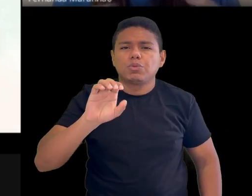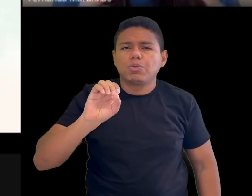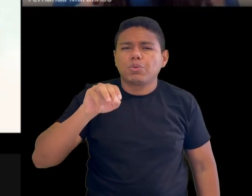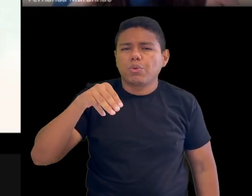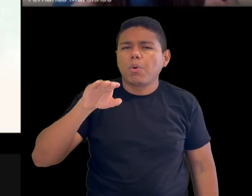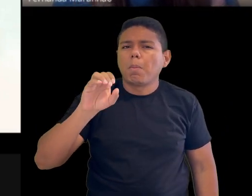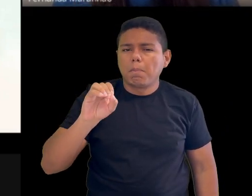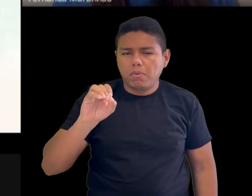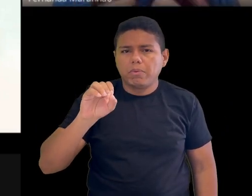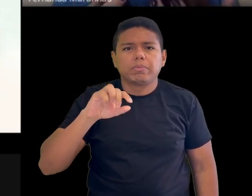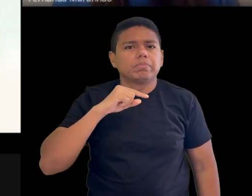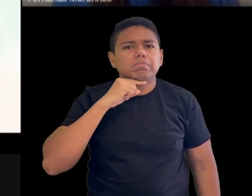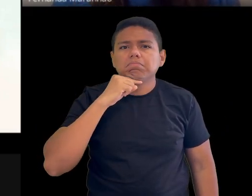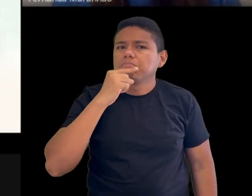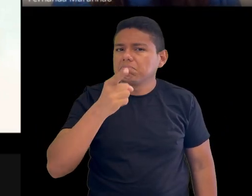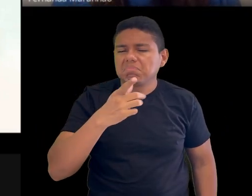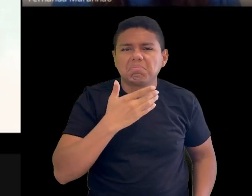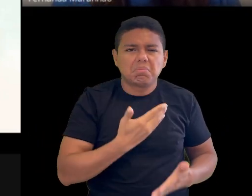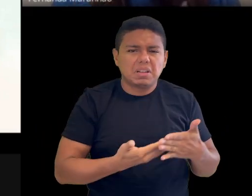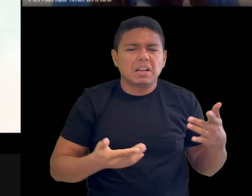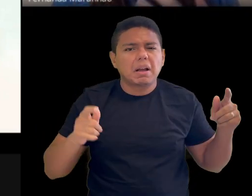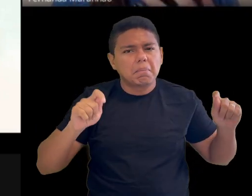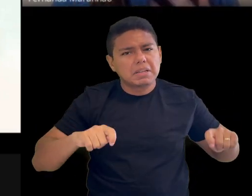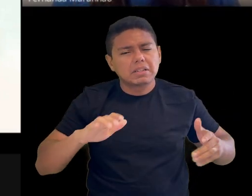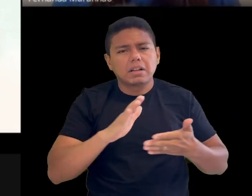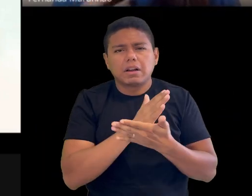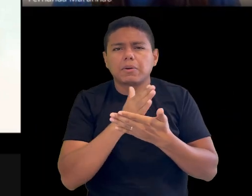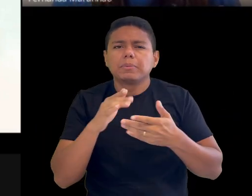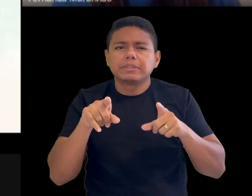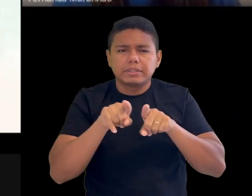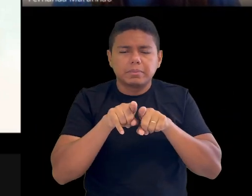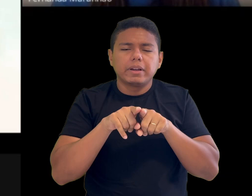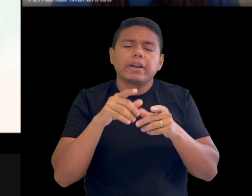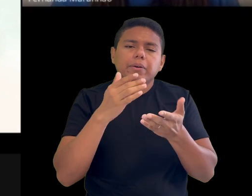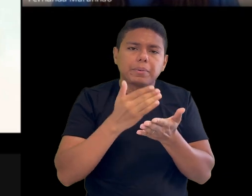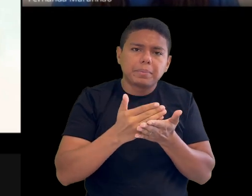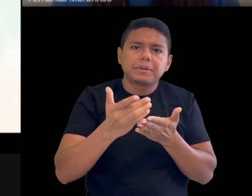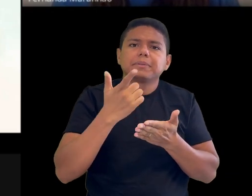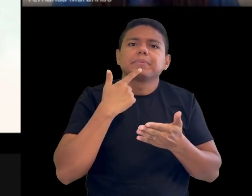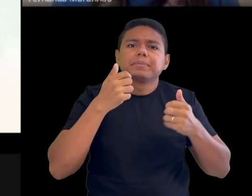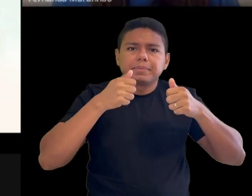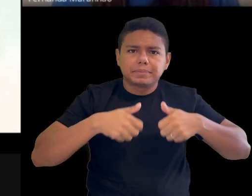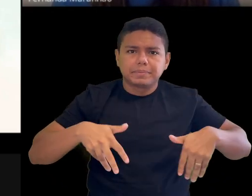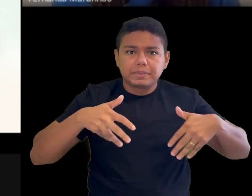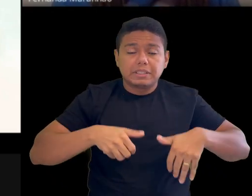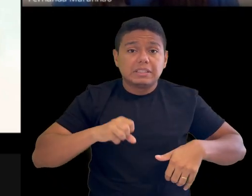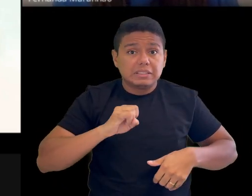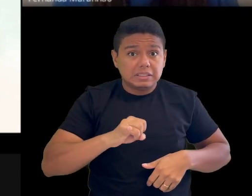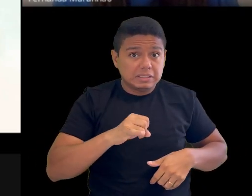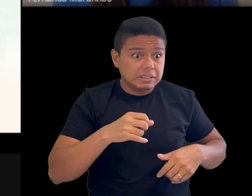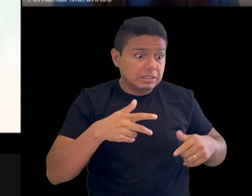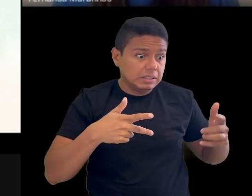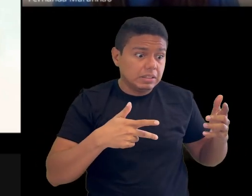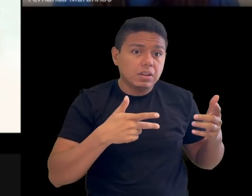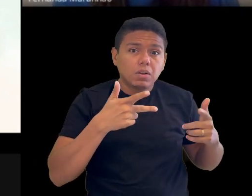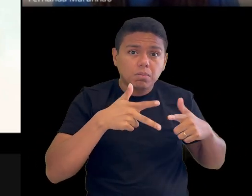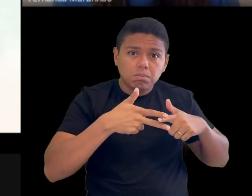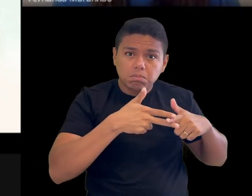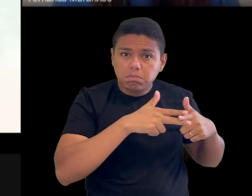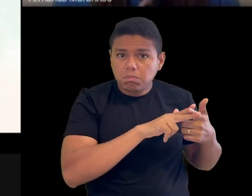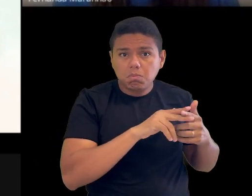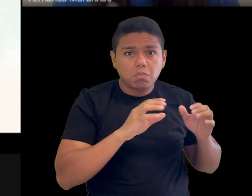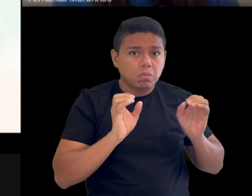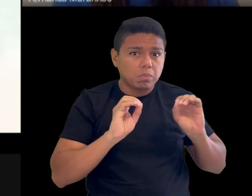atonia, entrando em sangramento, que, se não for revertido corretamente, pode levar a paciente a um